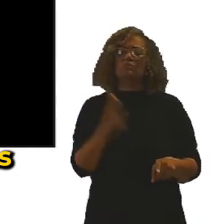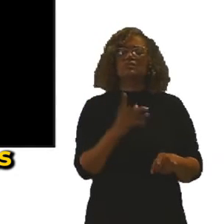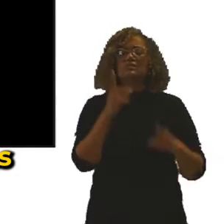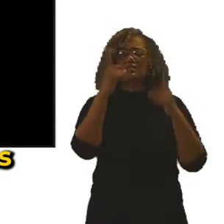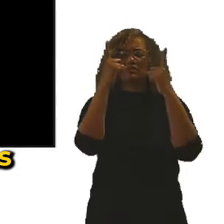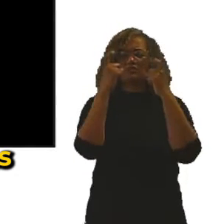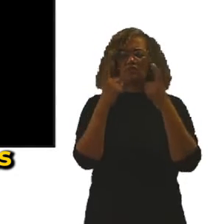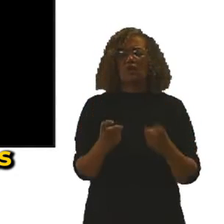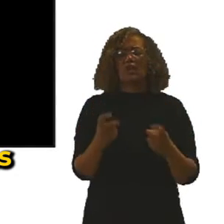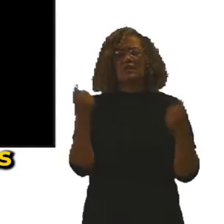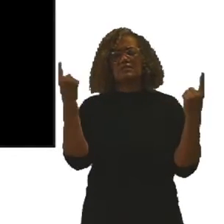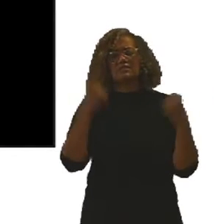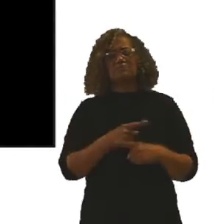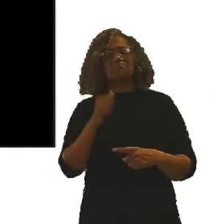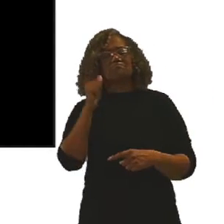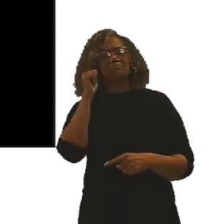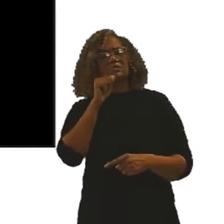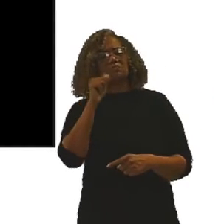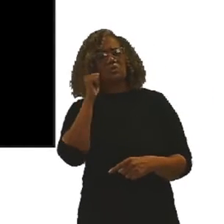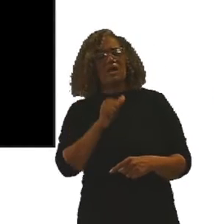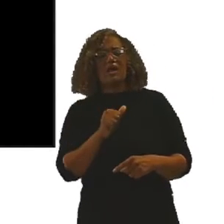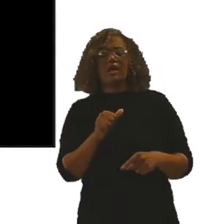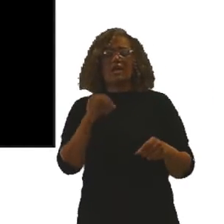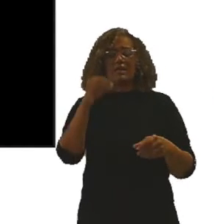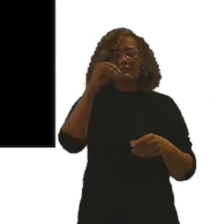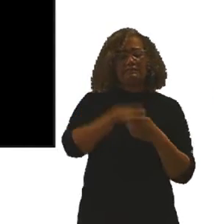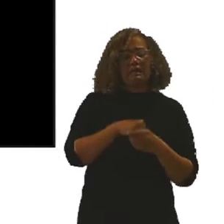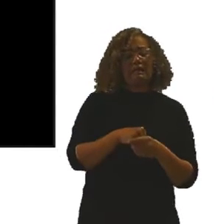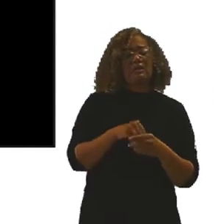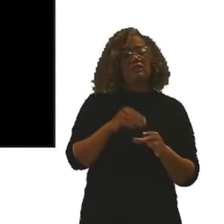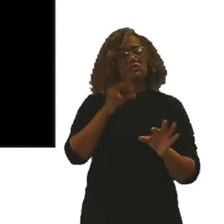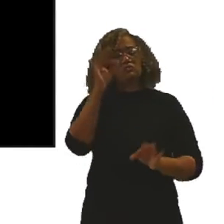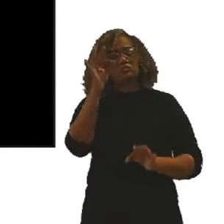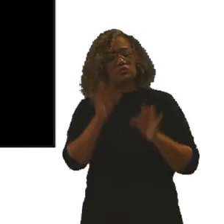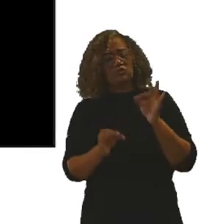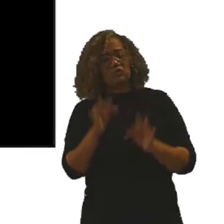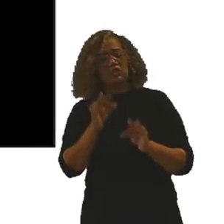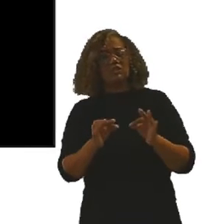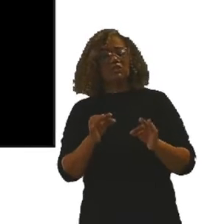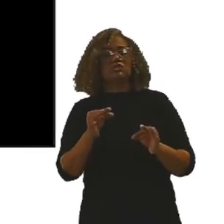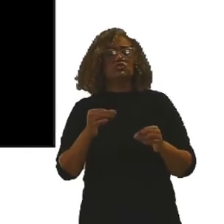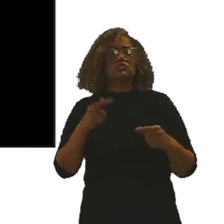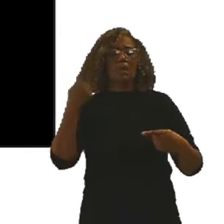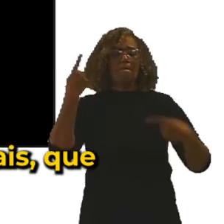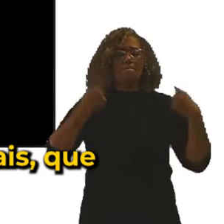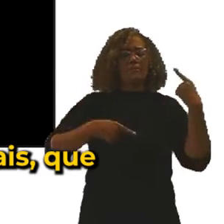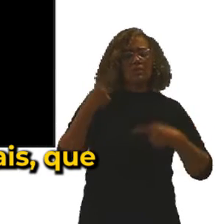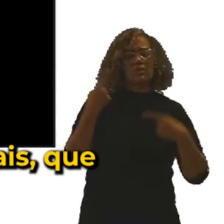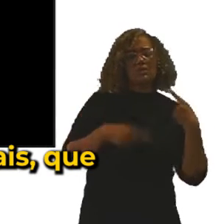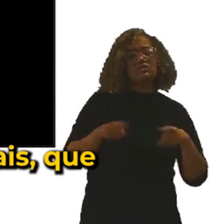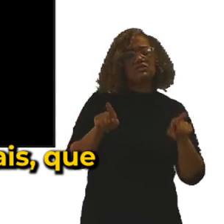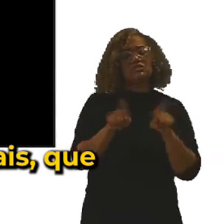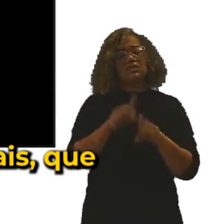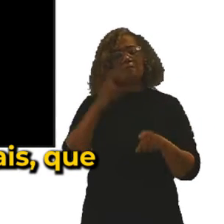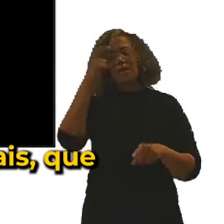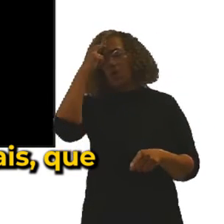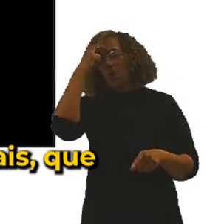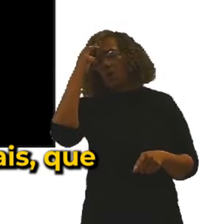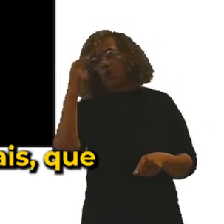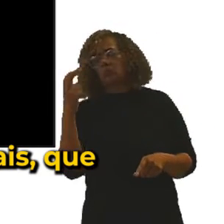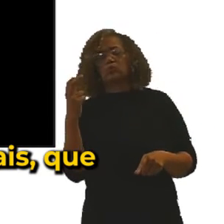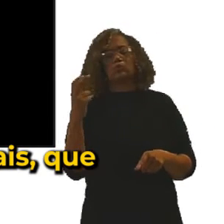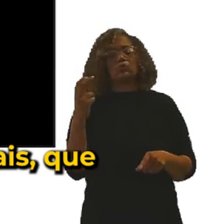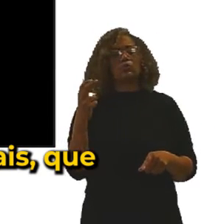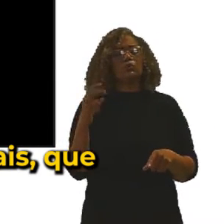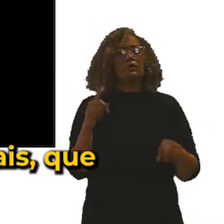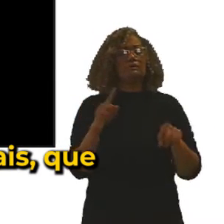lógicas institucionais, jurídicas, políticas, culturais, que estão